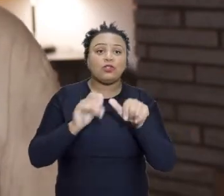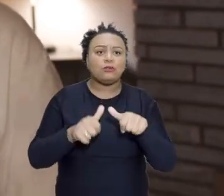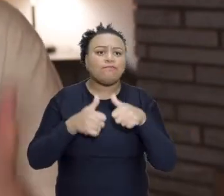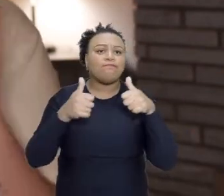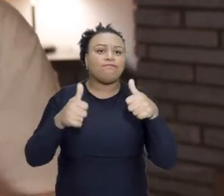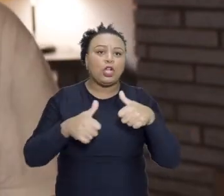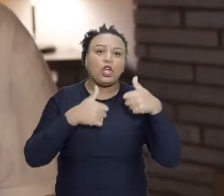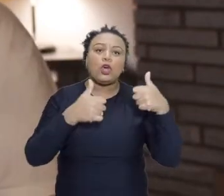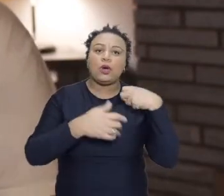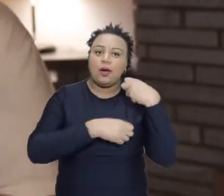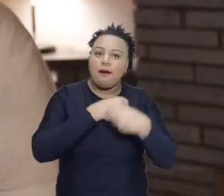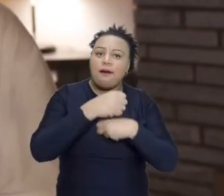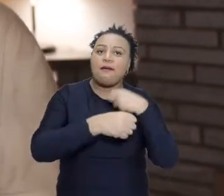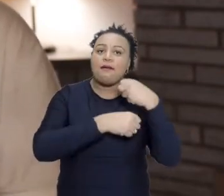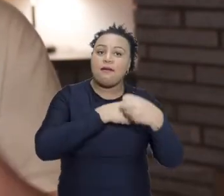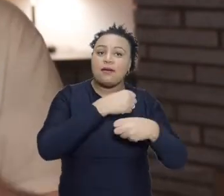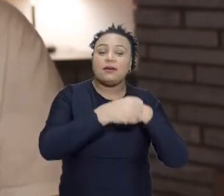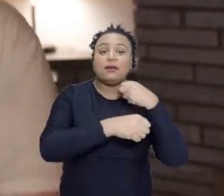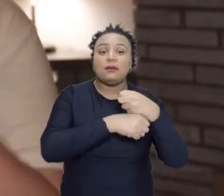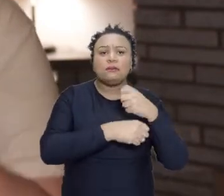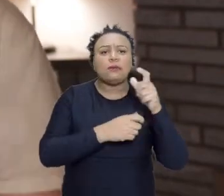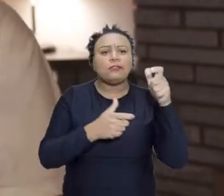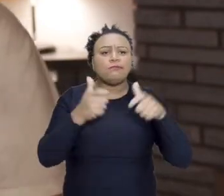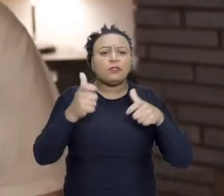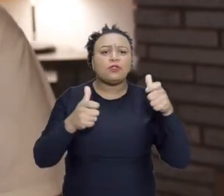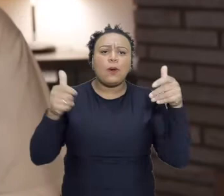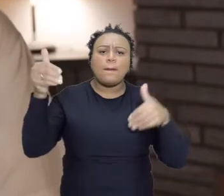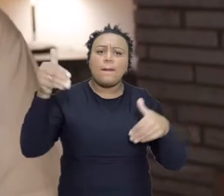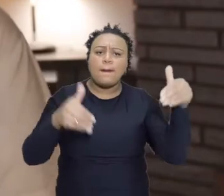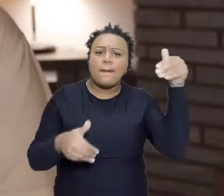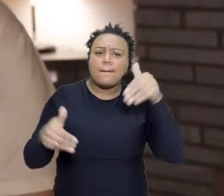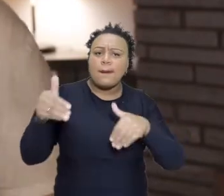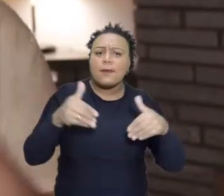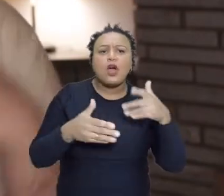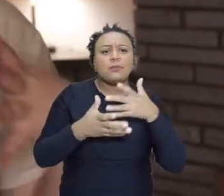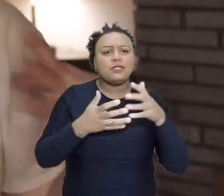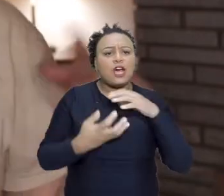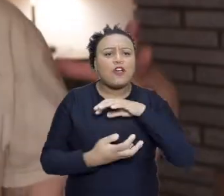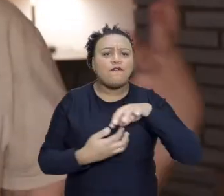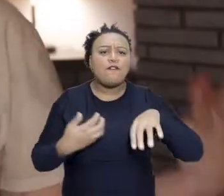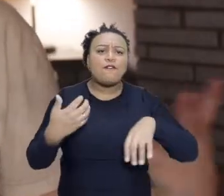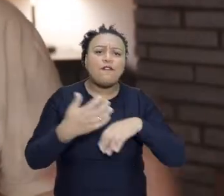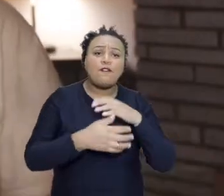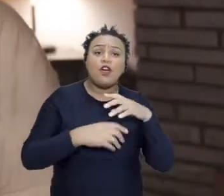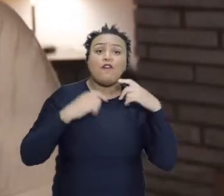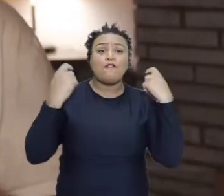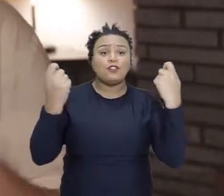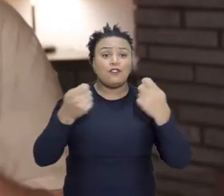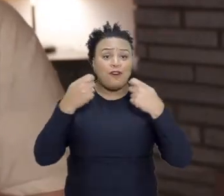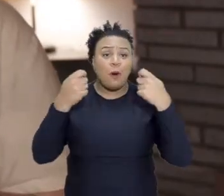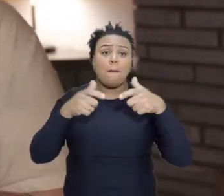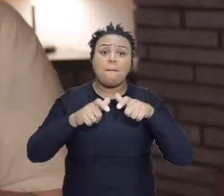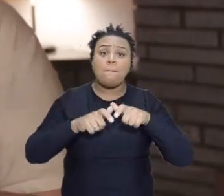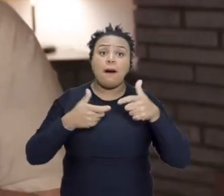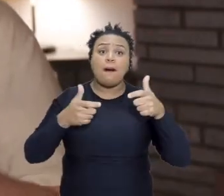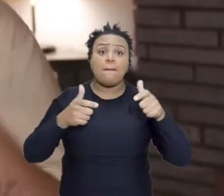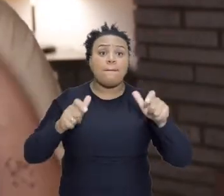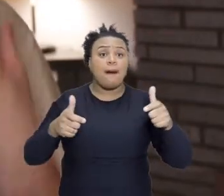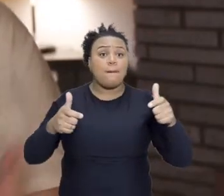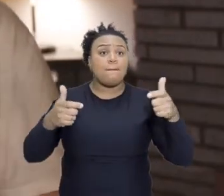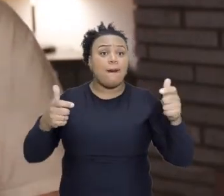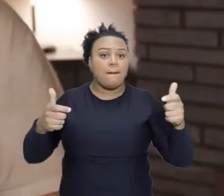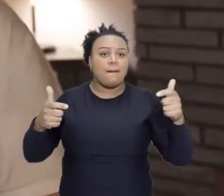anos, porque foi chegando mais pessoas foram se envolvendo e o festival foi crescendo.